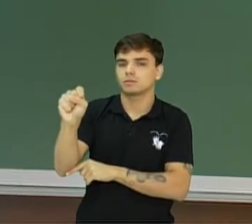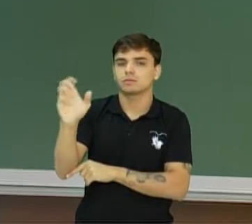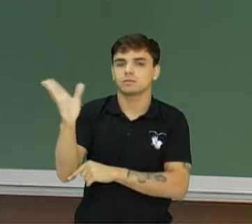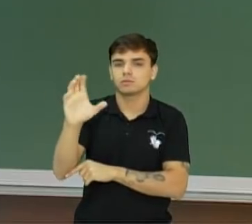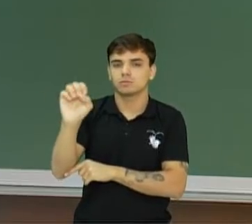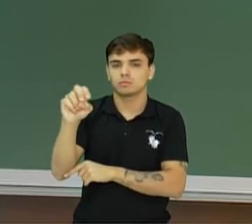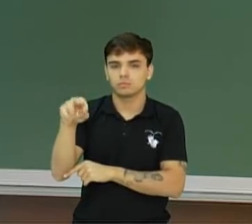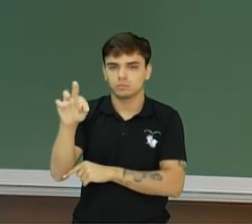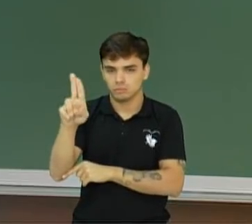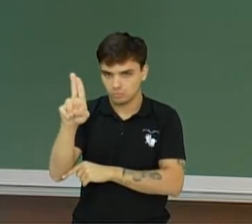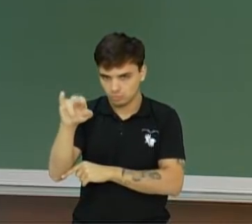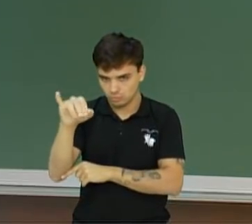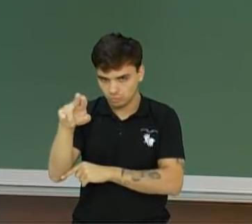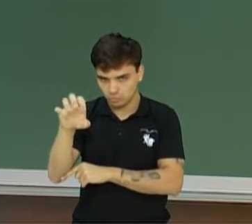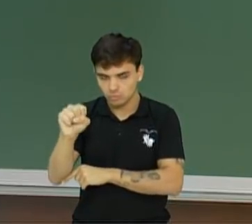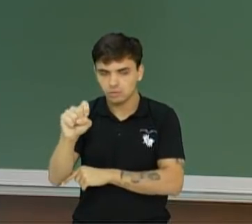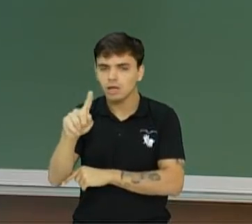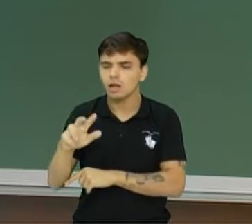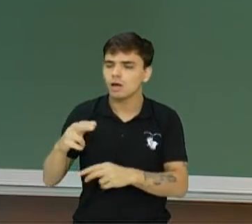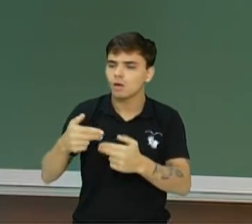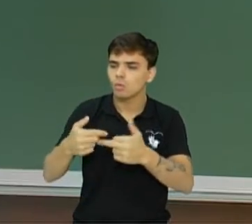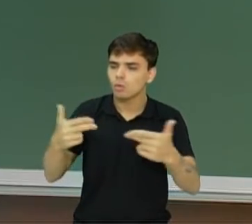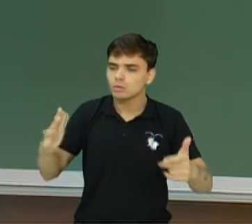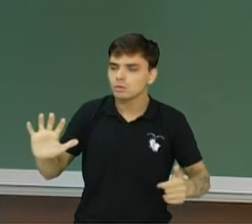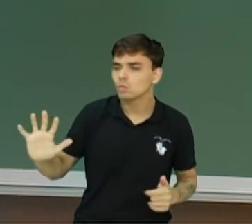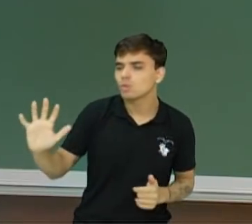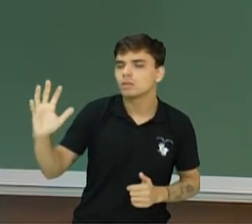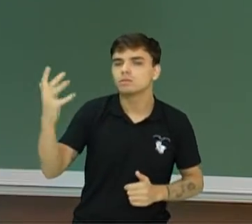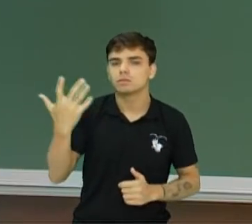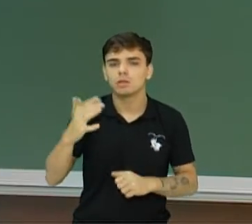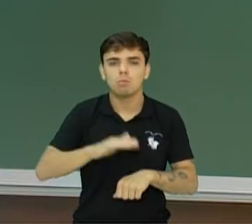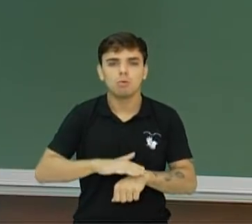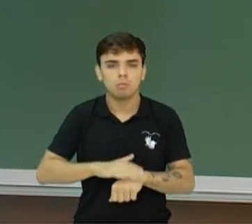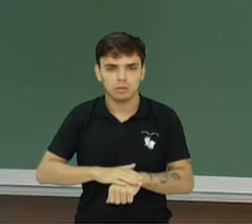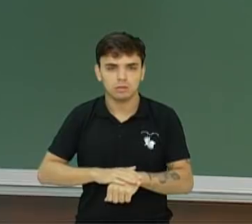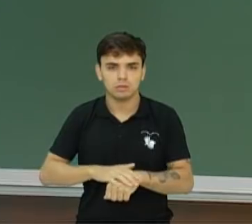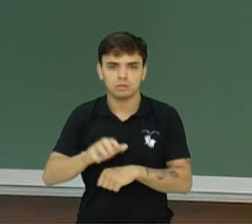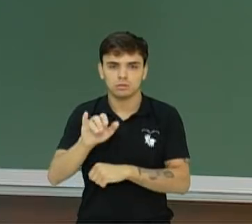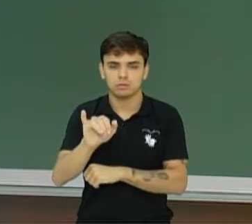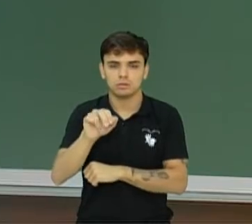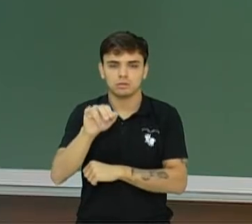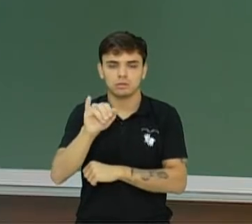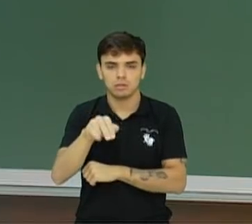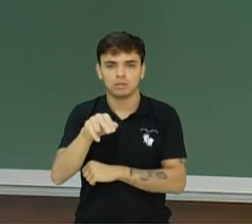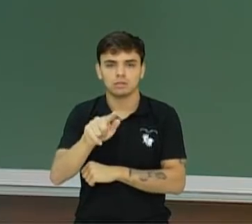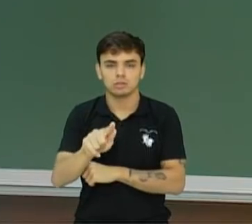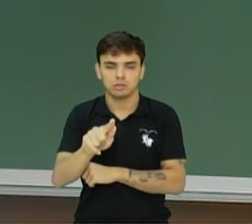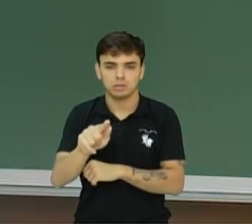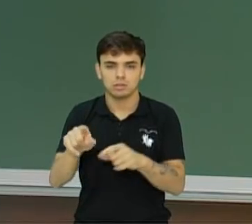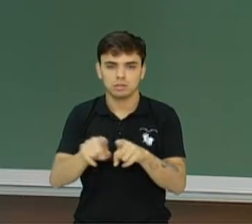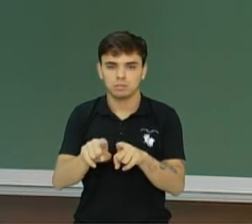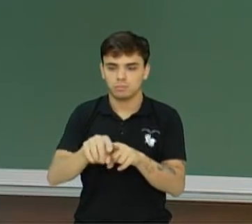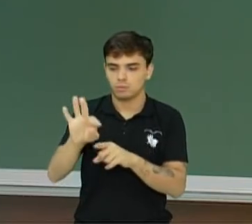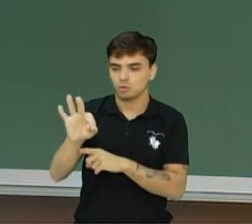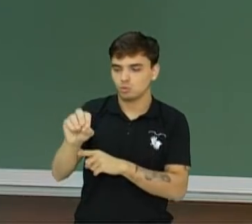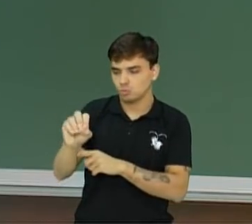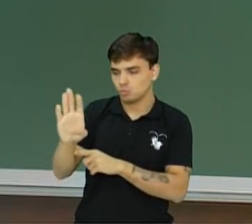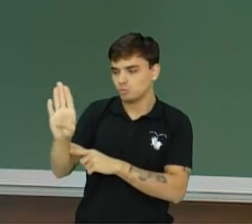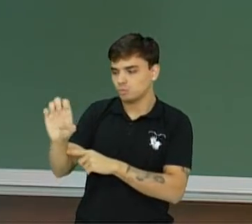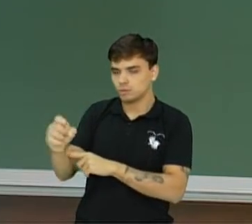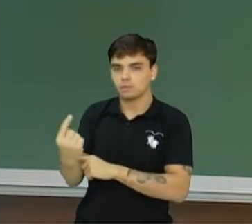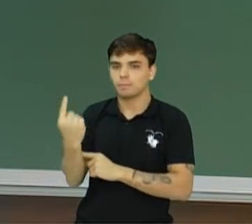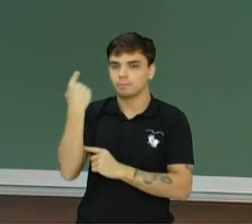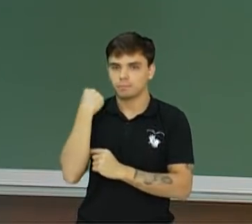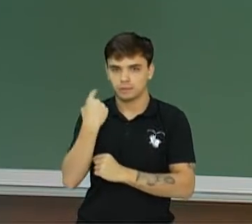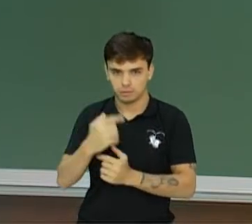que estava acontecendo, então aquele tempinho verbal que eu uso, o ing e o verbo to be no passado. Lembra disso?